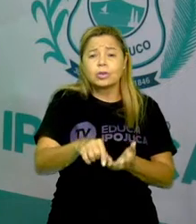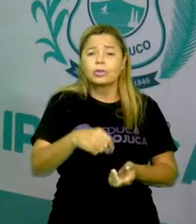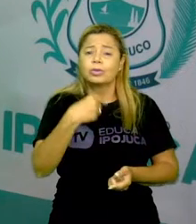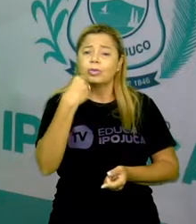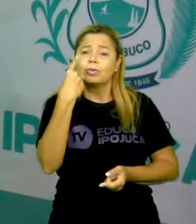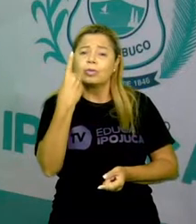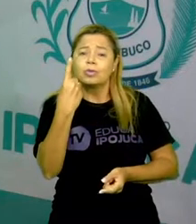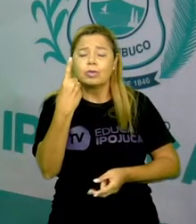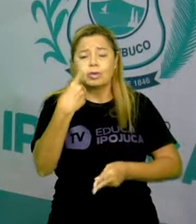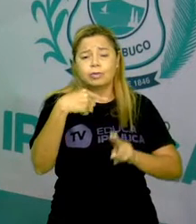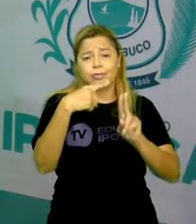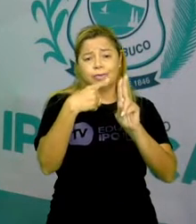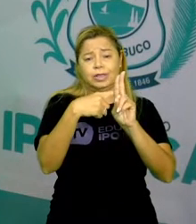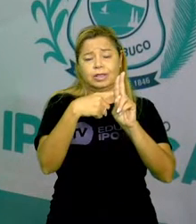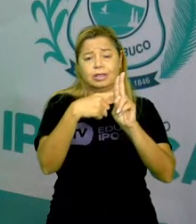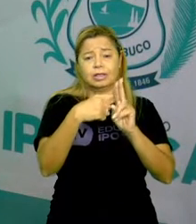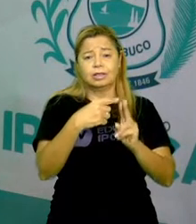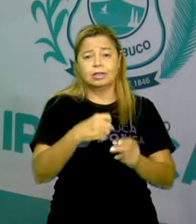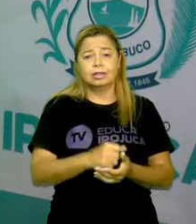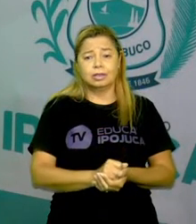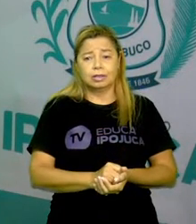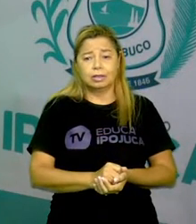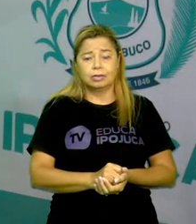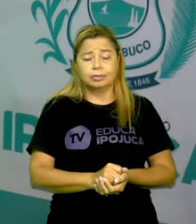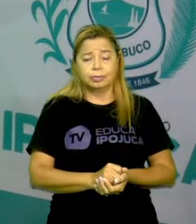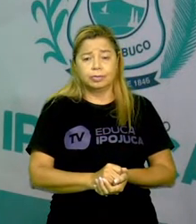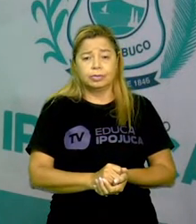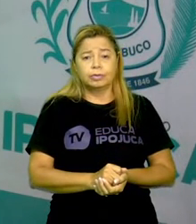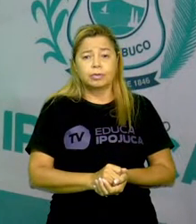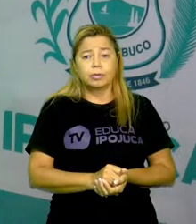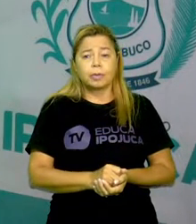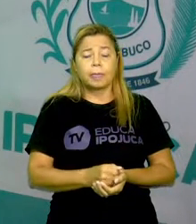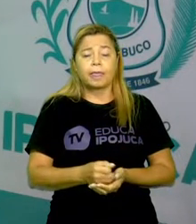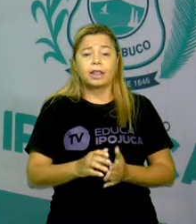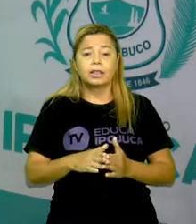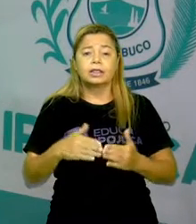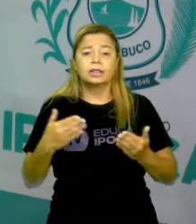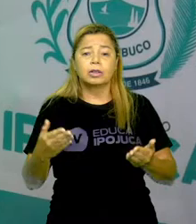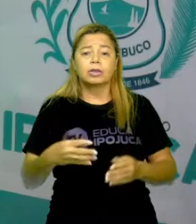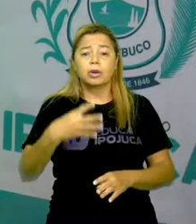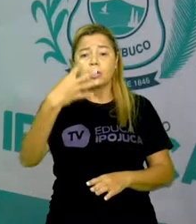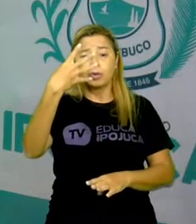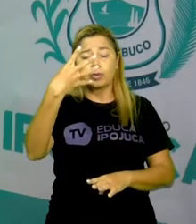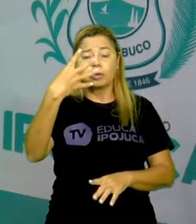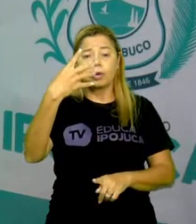de milhar completa. E por isso, 4 vezes